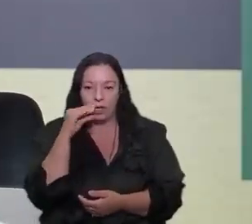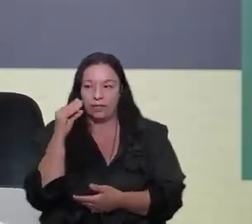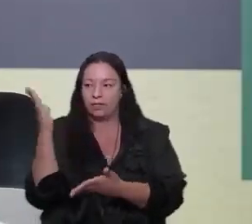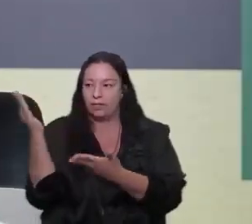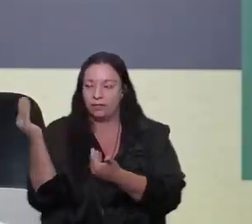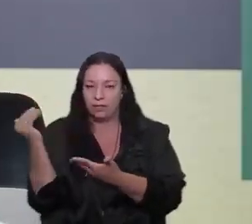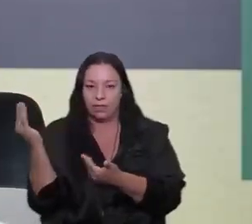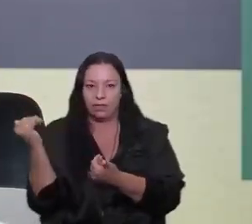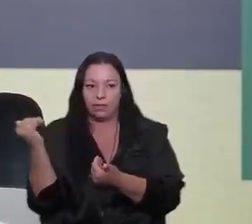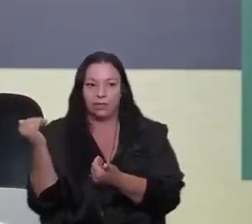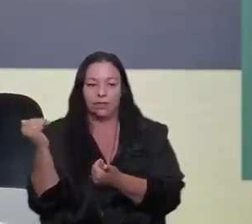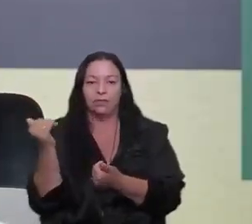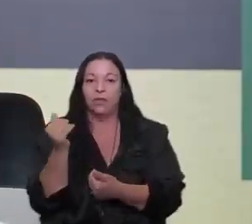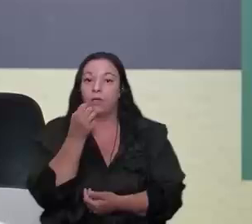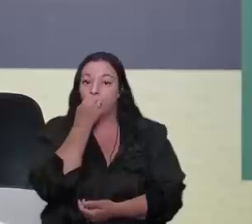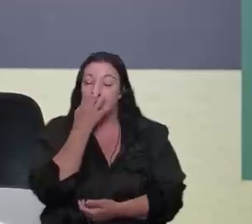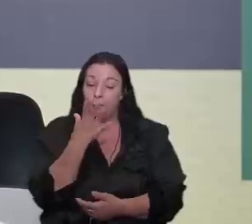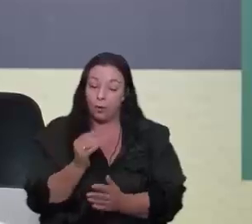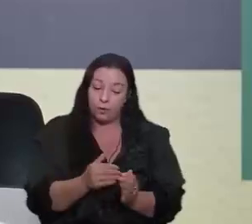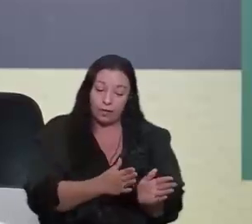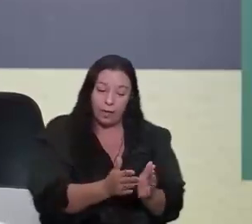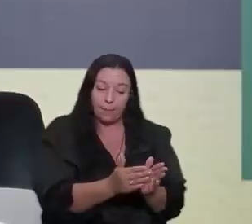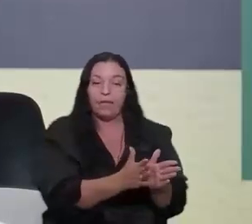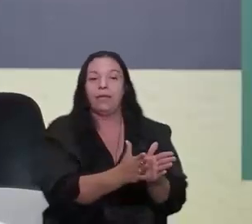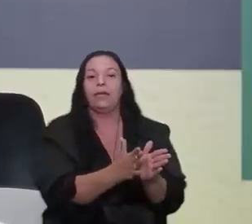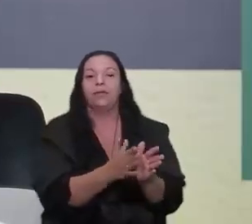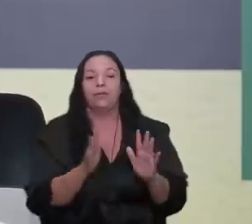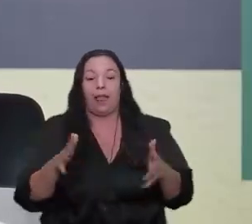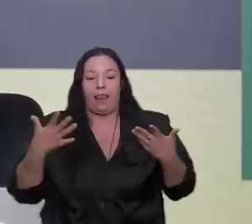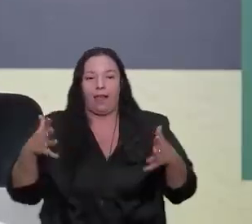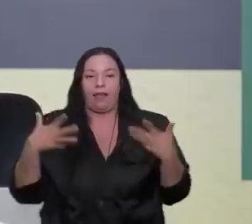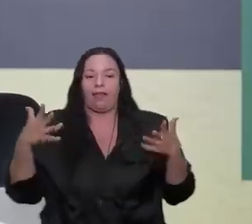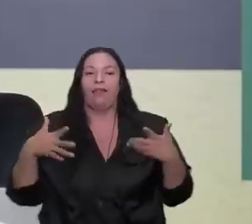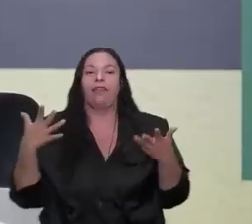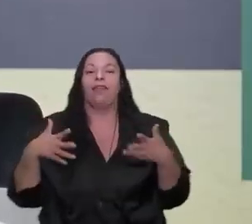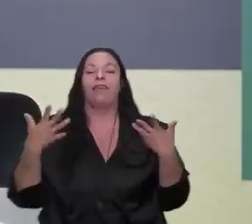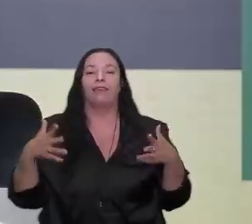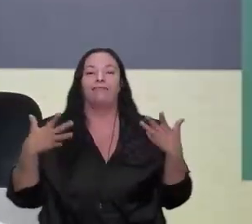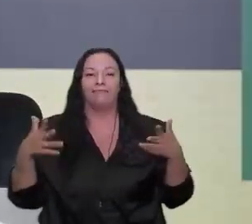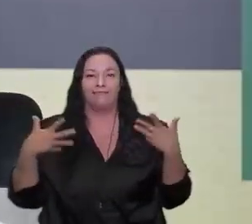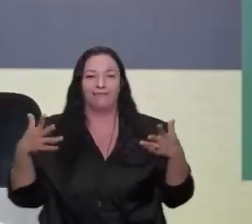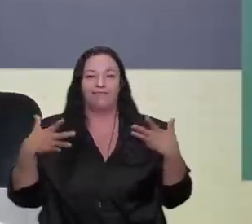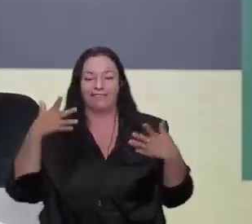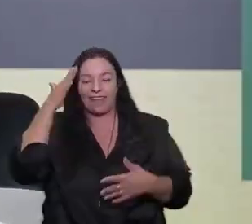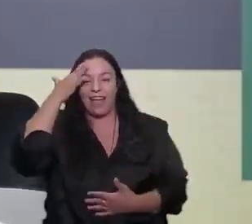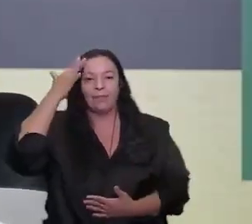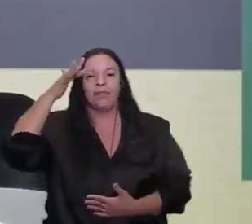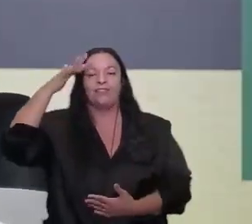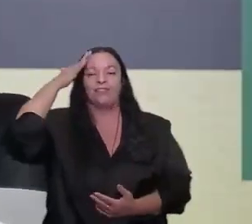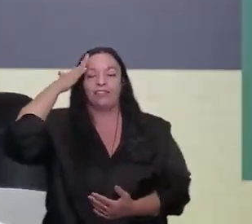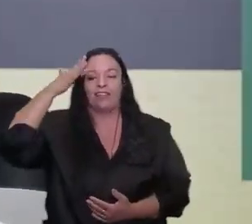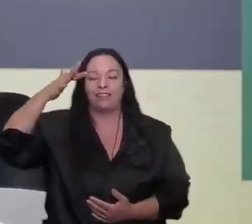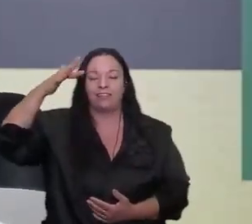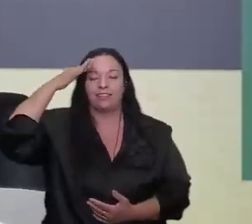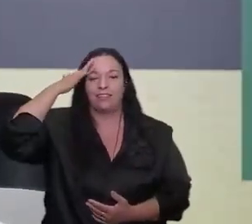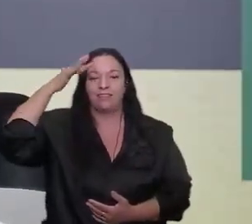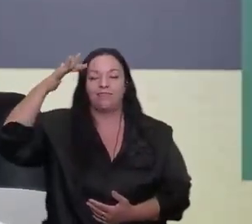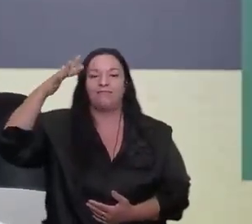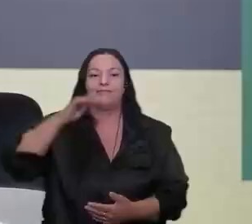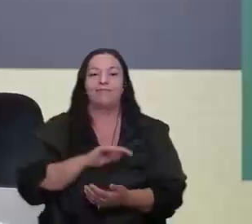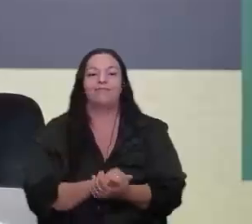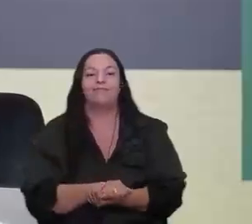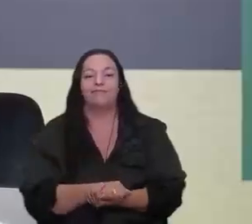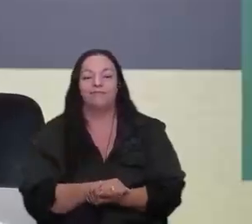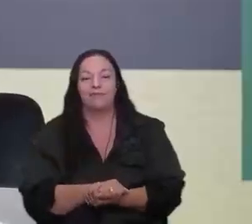você escolhe os bons caminhos, você escolhe a alegria, você escolhe a imaginação fértil, né?